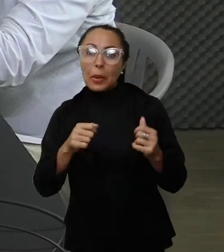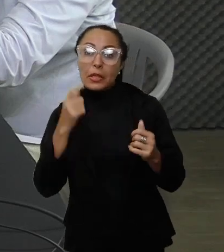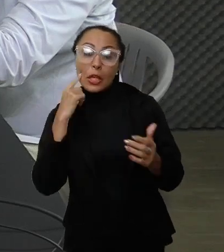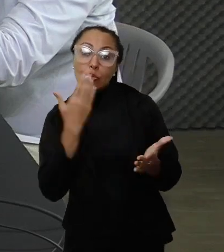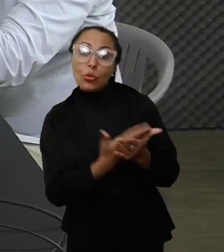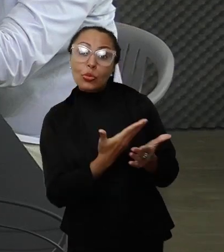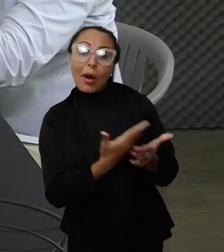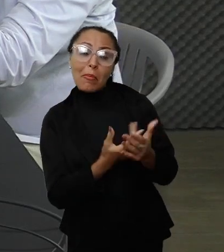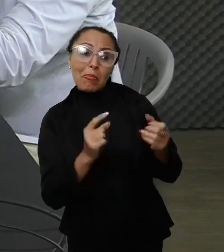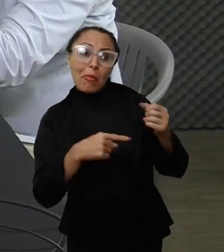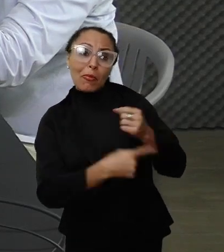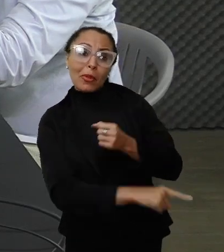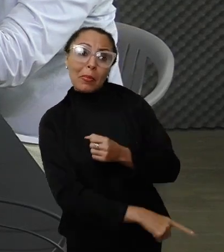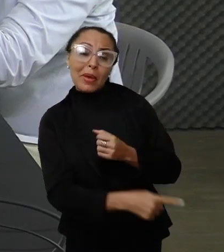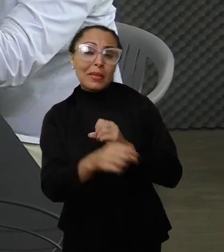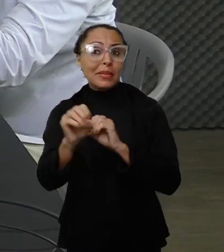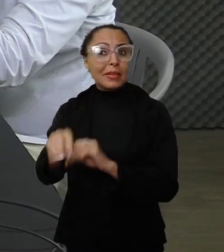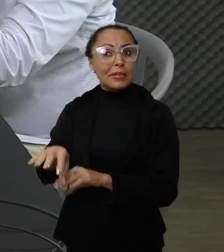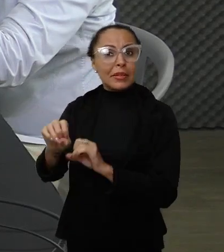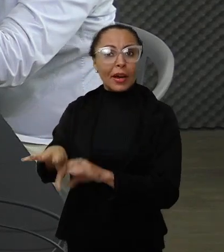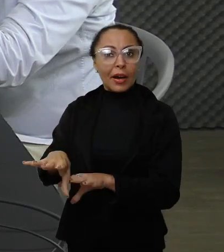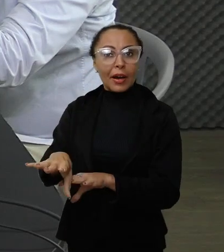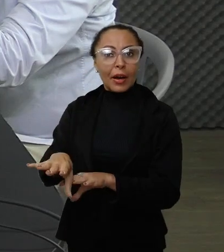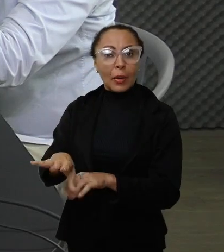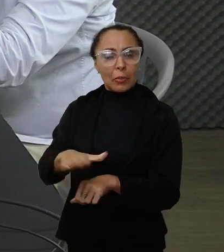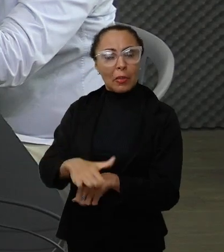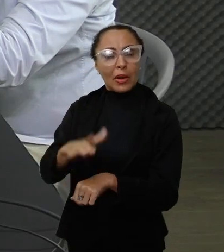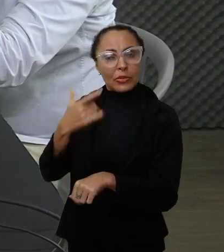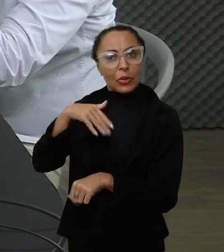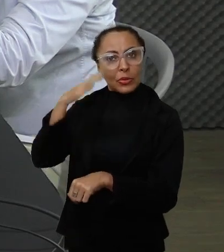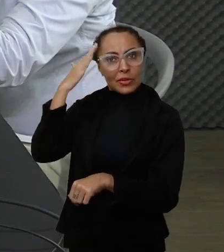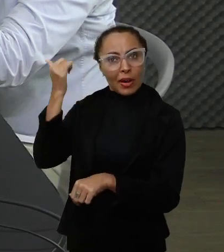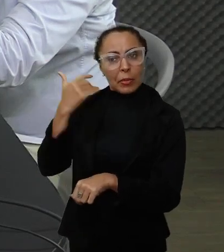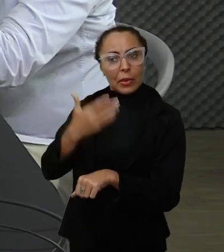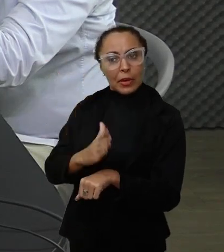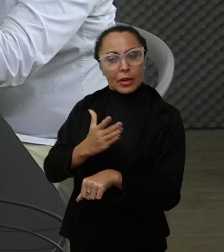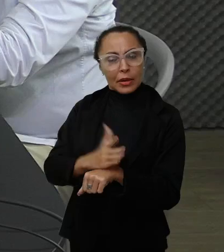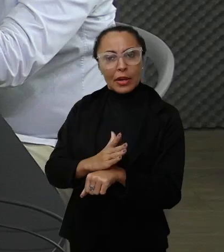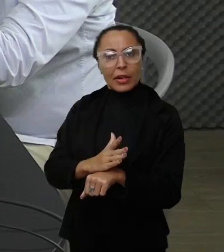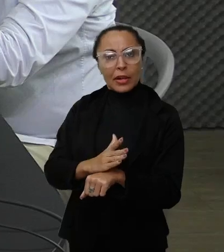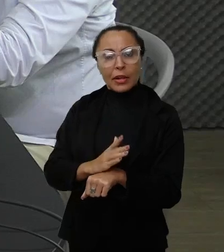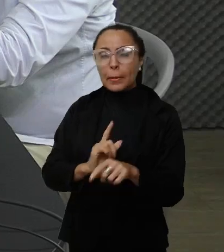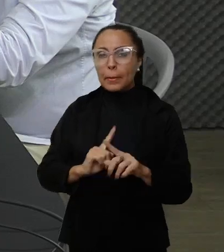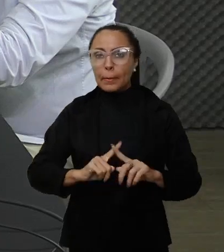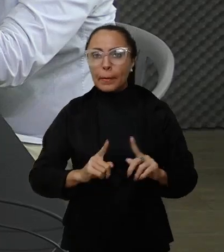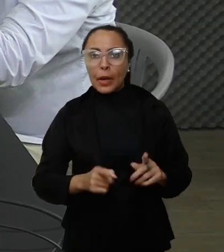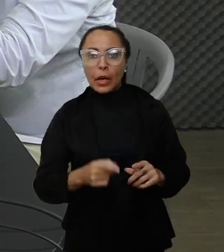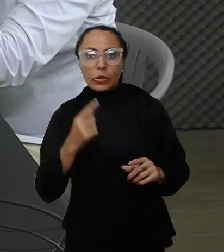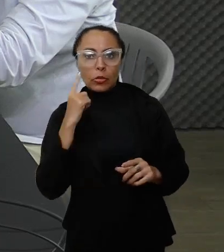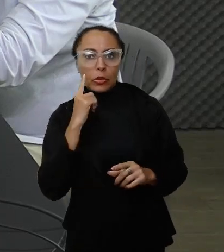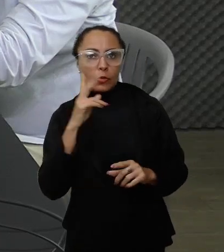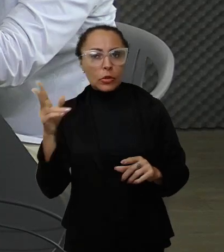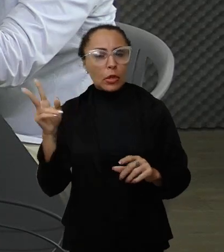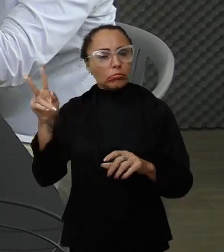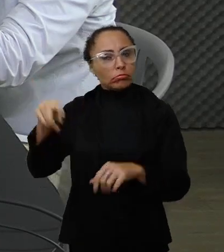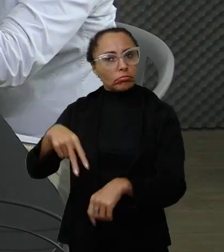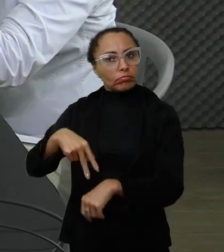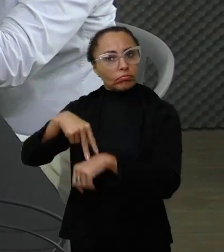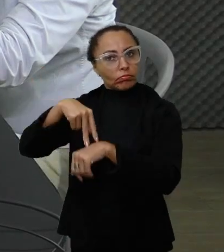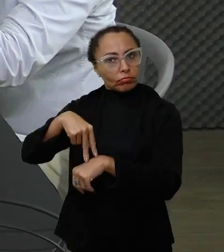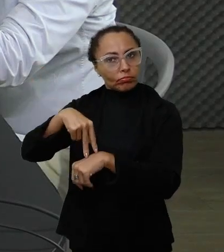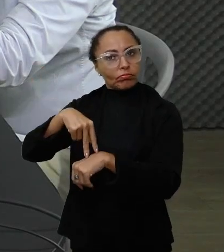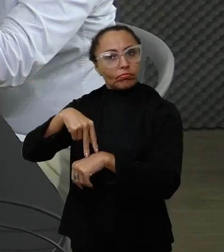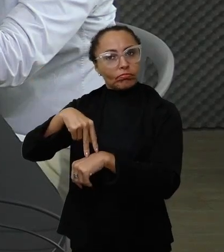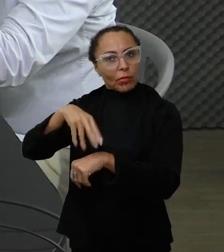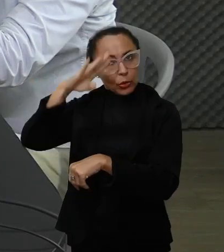para poder ensinar. Por mais que eu saiba da prática, mas quando você está no